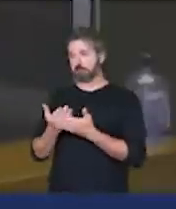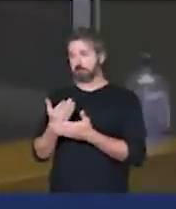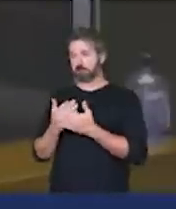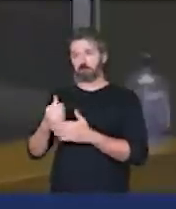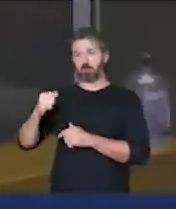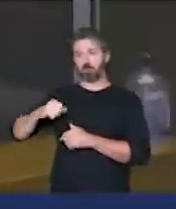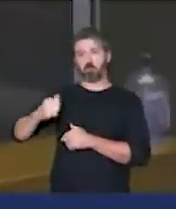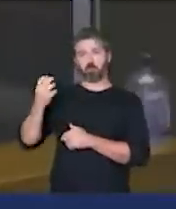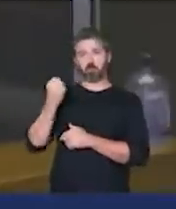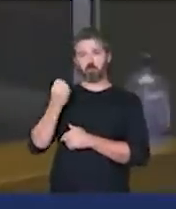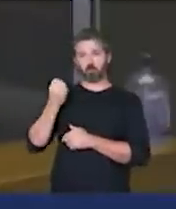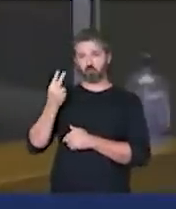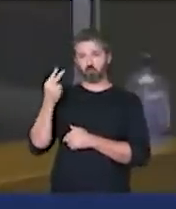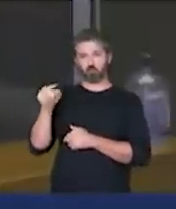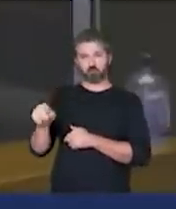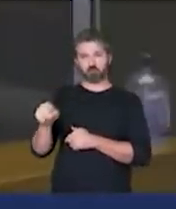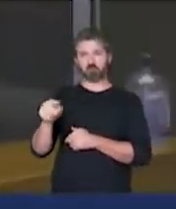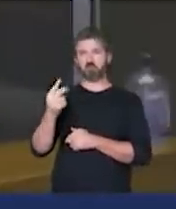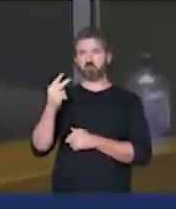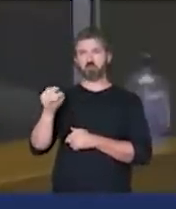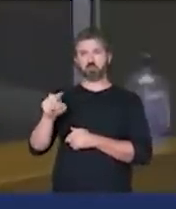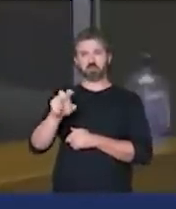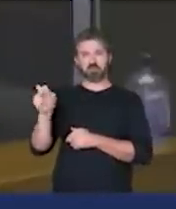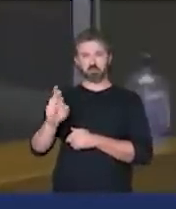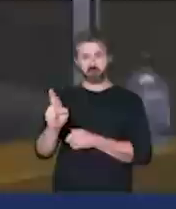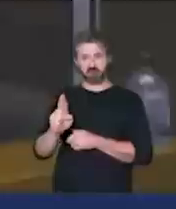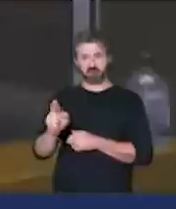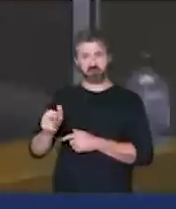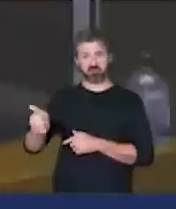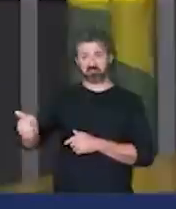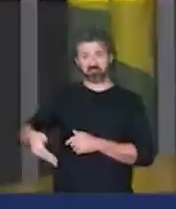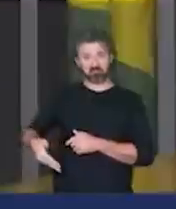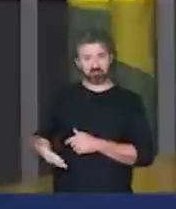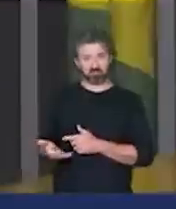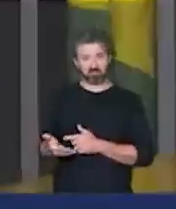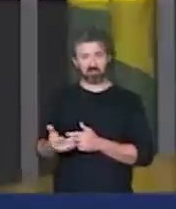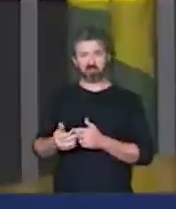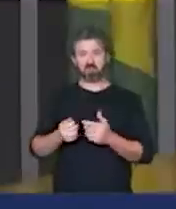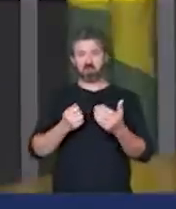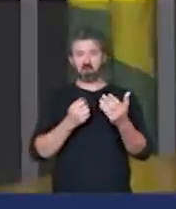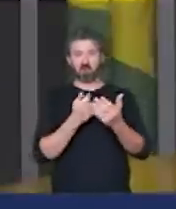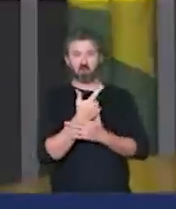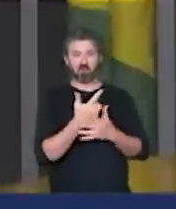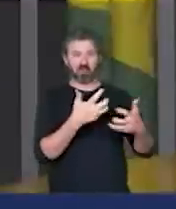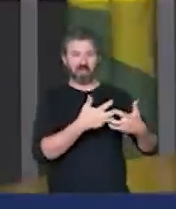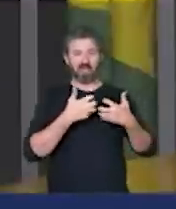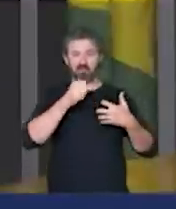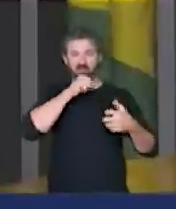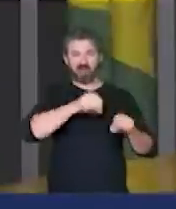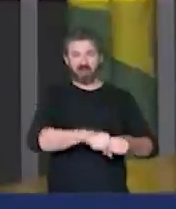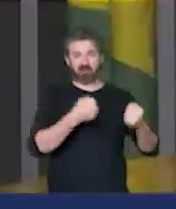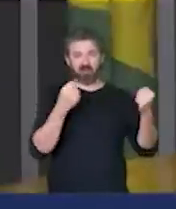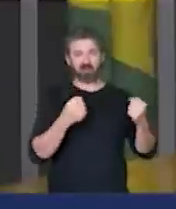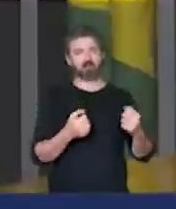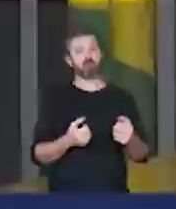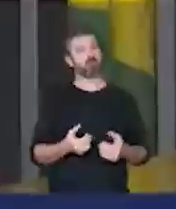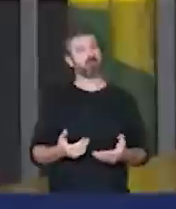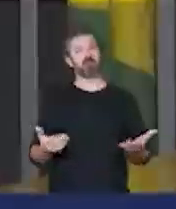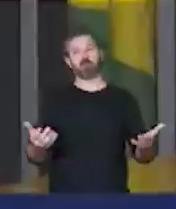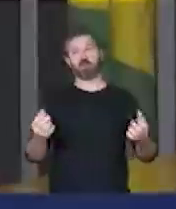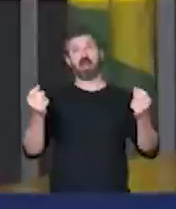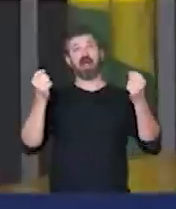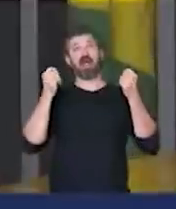bolsa de R$ 2.000 e de R$ 2.500, uma mixaria, para comprar sucata de caminhão, é realmente o ápice,